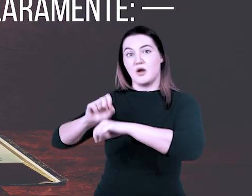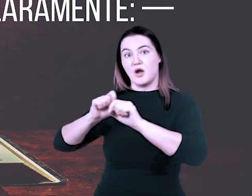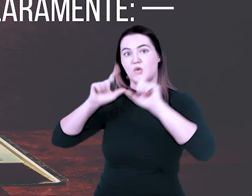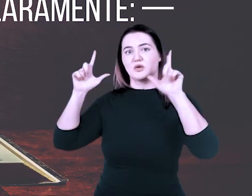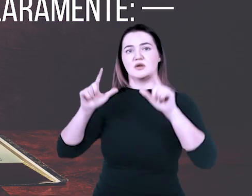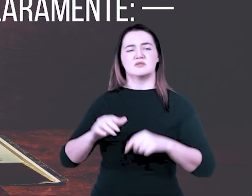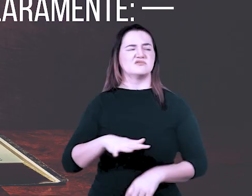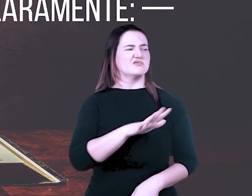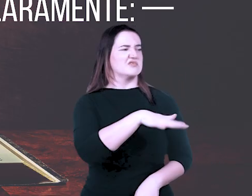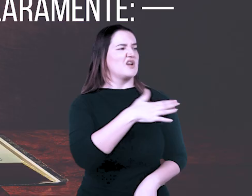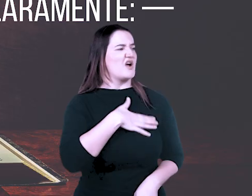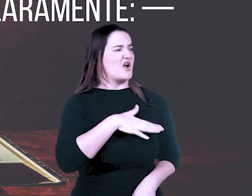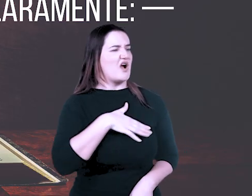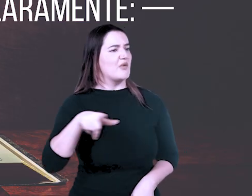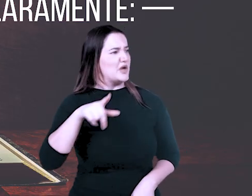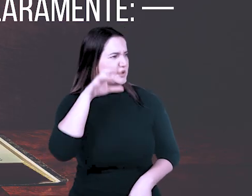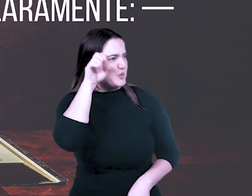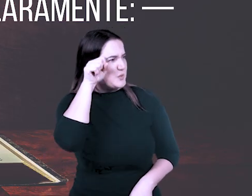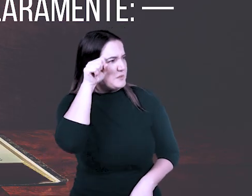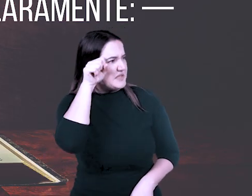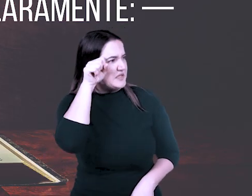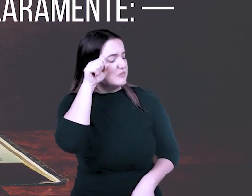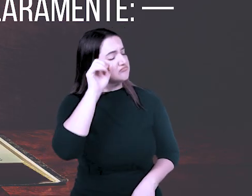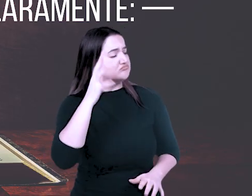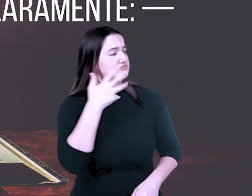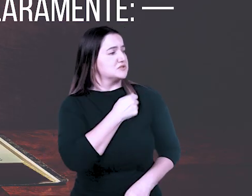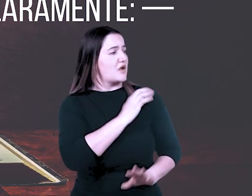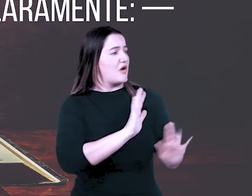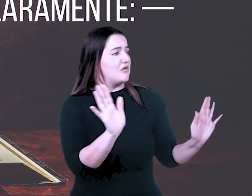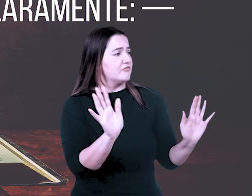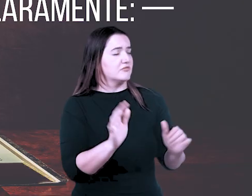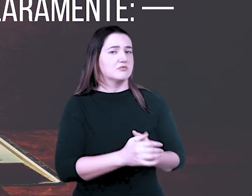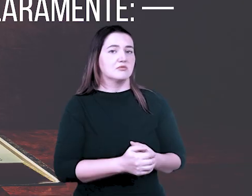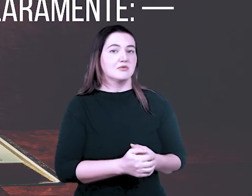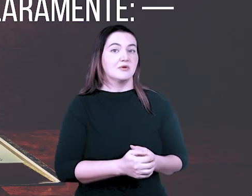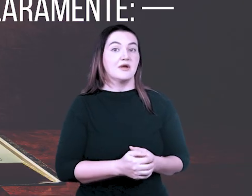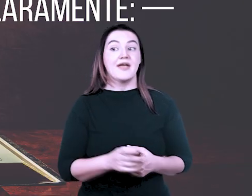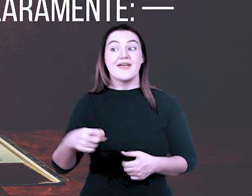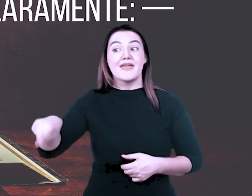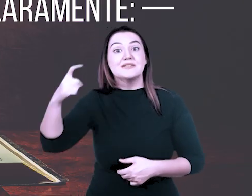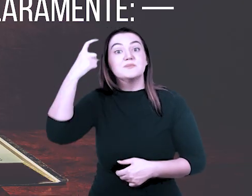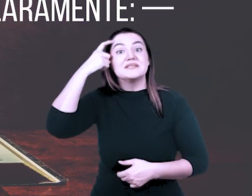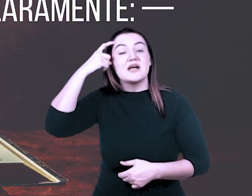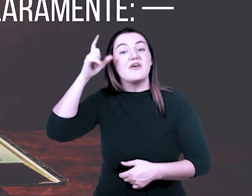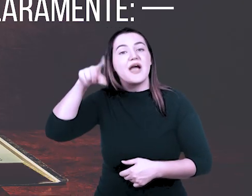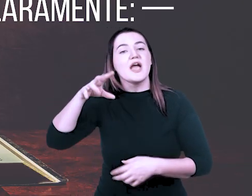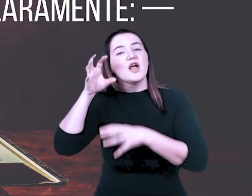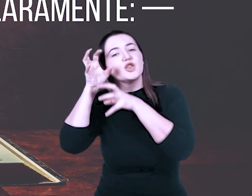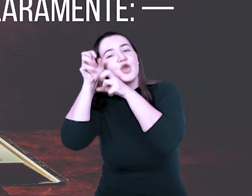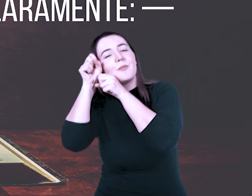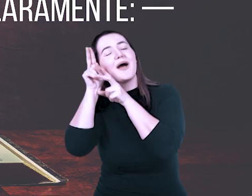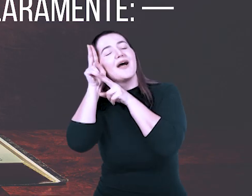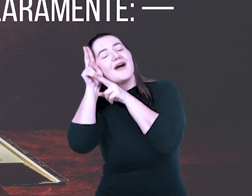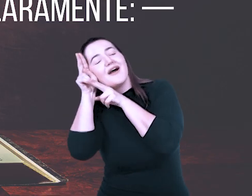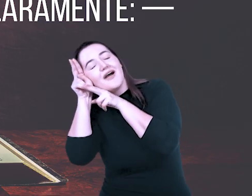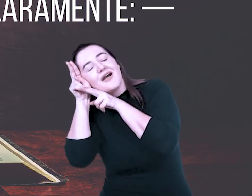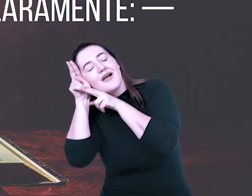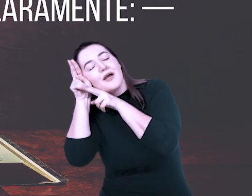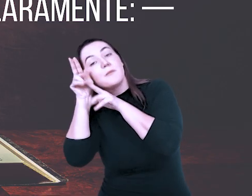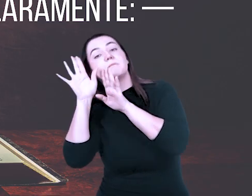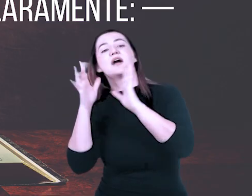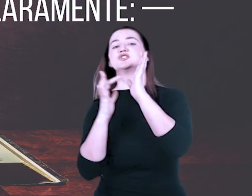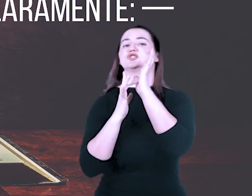se dorme, estará salvo. Jesus falava da morte de Lázaro, mas eles pensavam que tivesse falado do repouso do